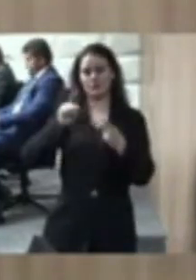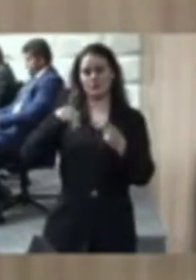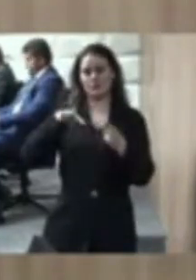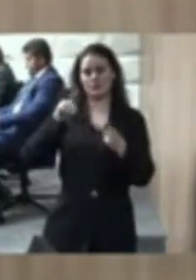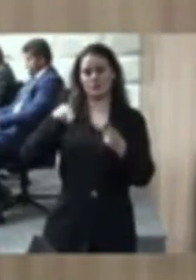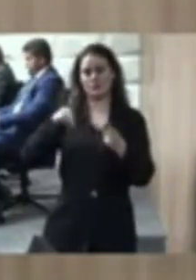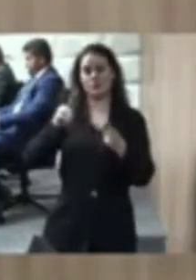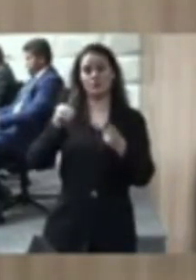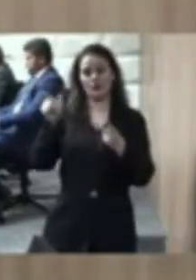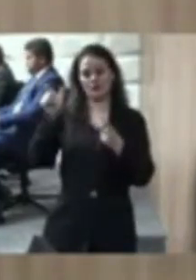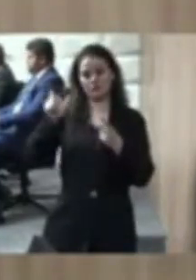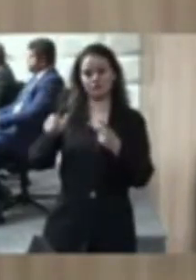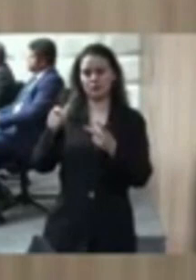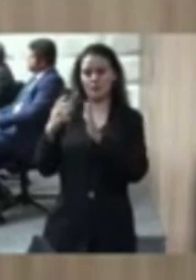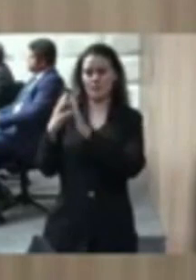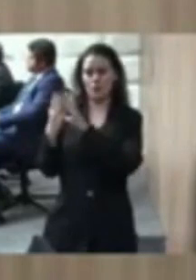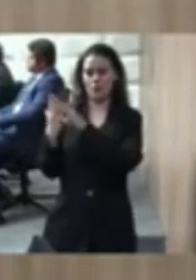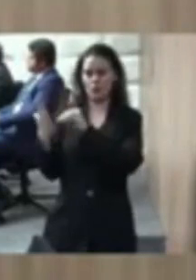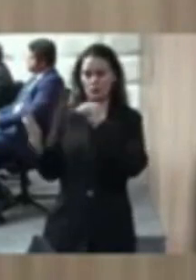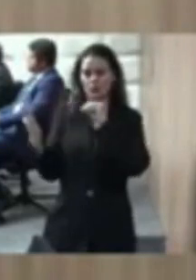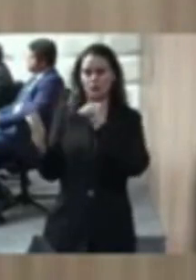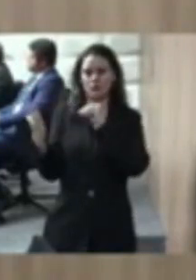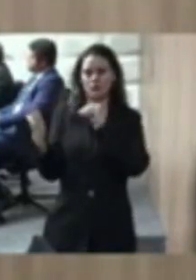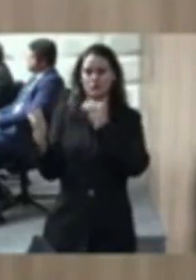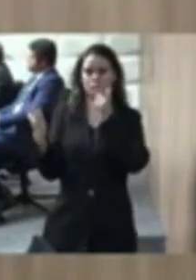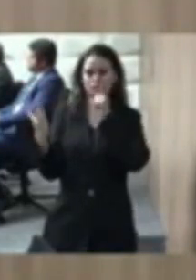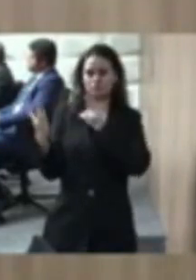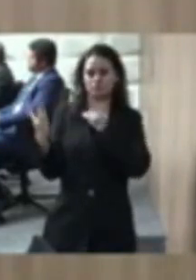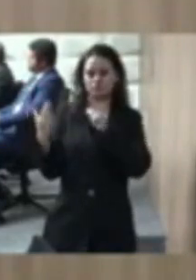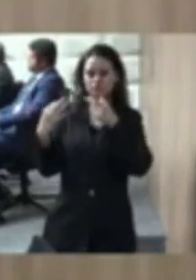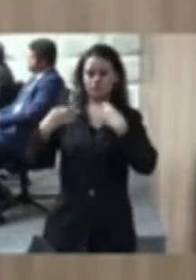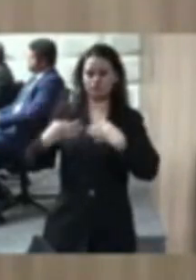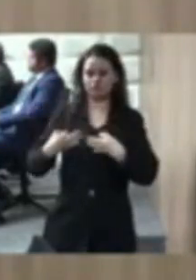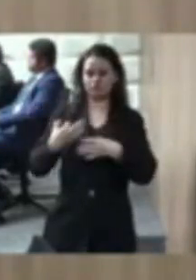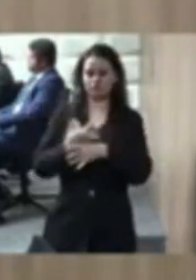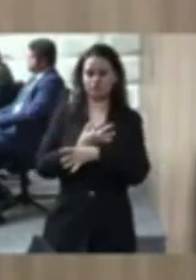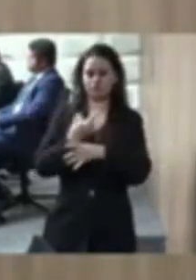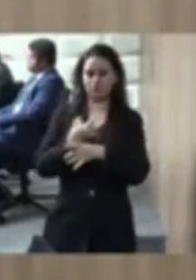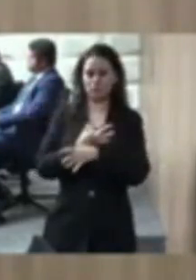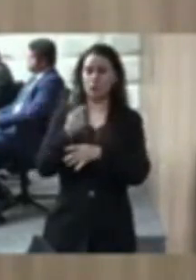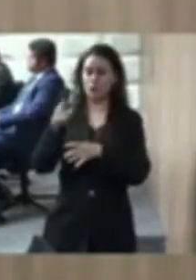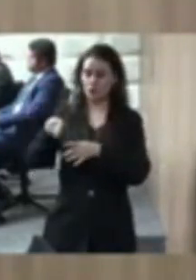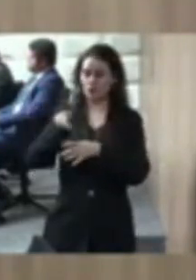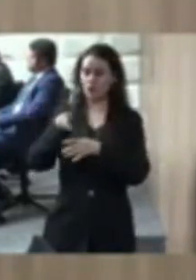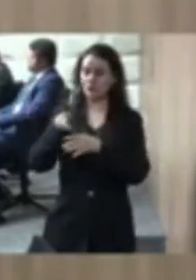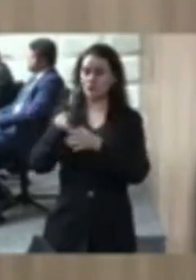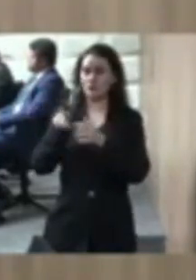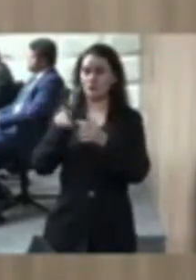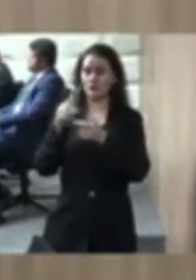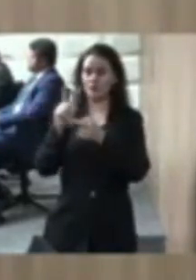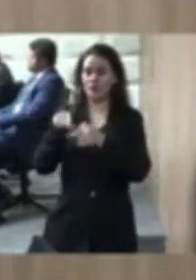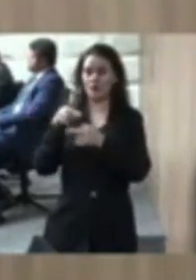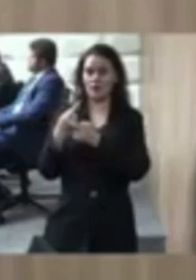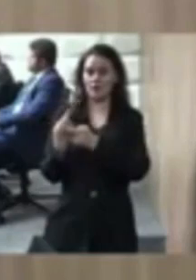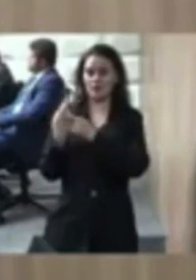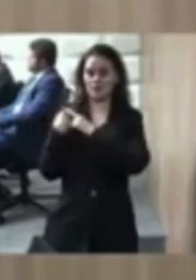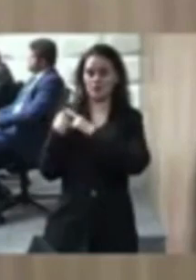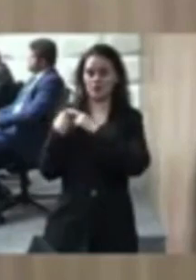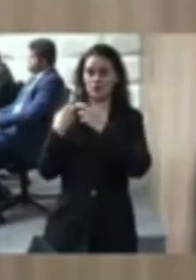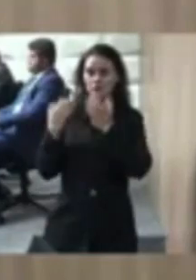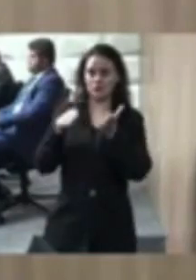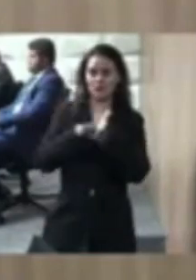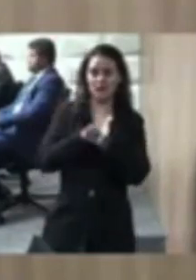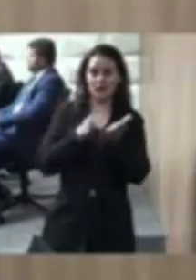diário de retidão, caráter, honradez e superação. Vocês são os maiores responsáveis pela minha chegada até aqui. Desde a